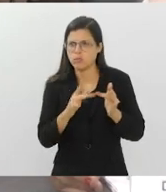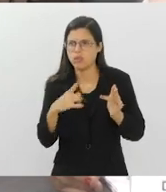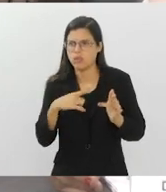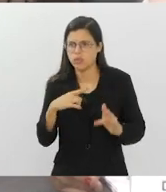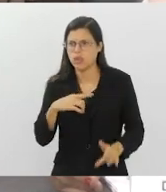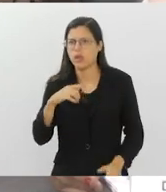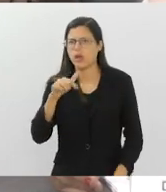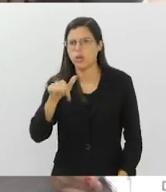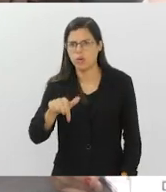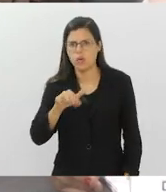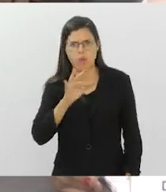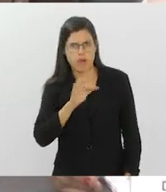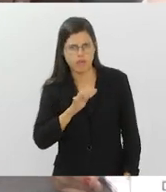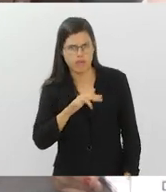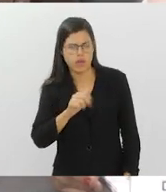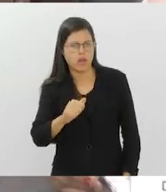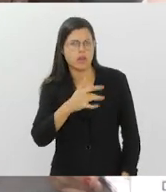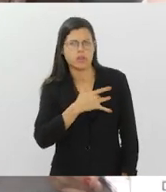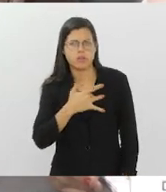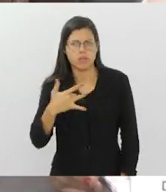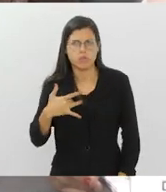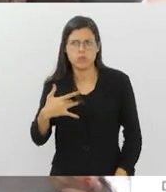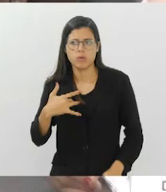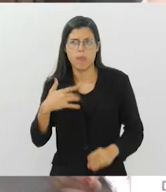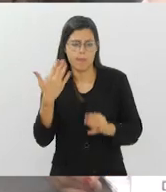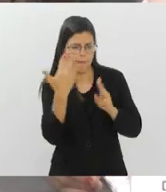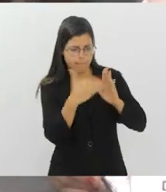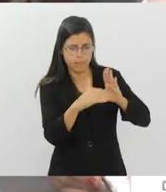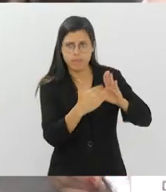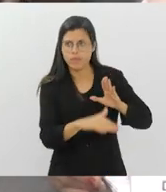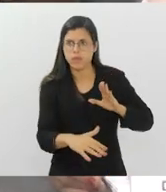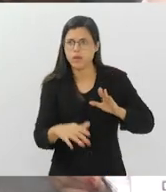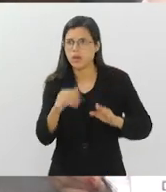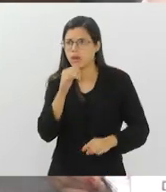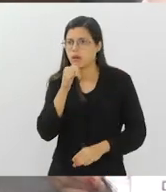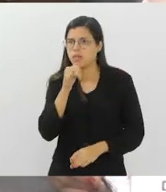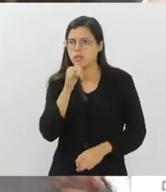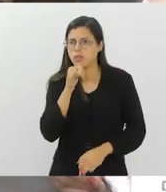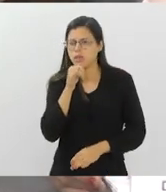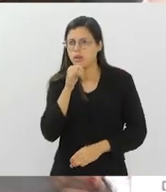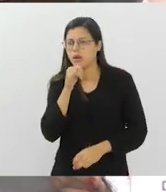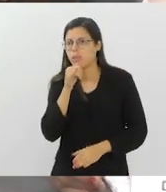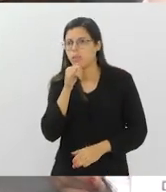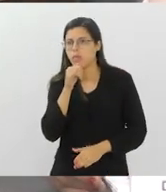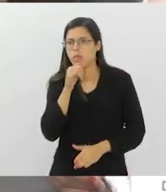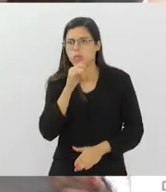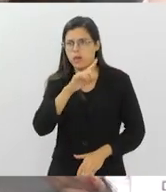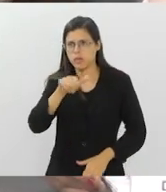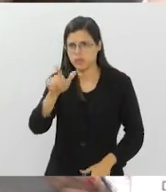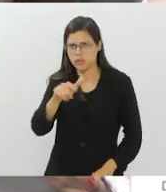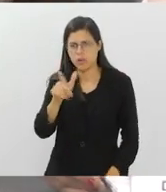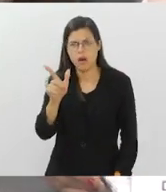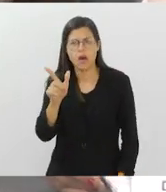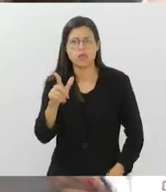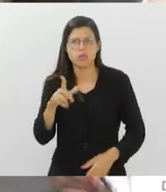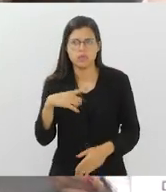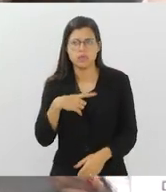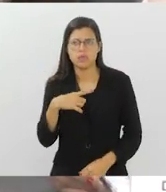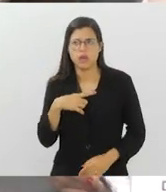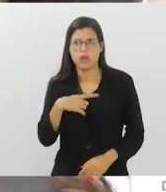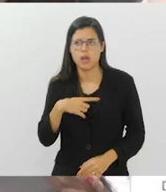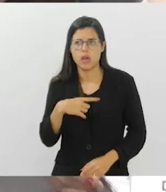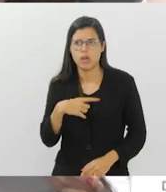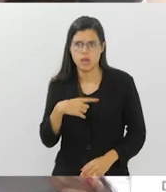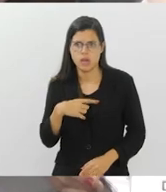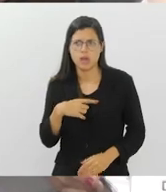para poder passar os casos, por exemplo. Caso foi cancelado, eles têm essa abertura. O Paulo também da ANS